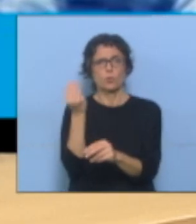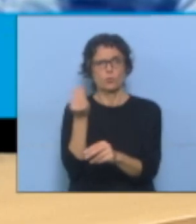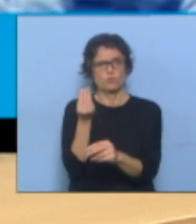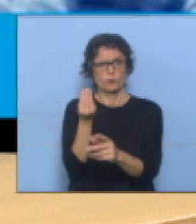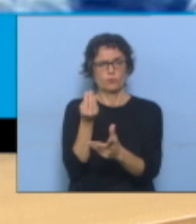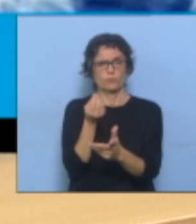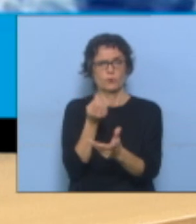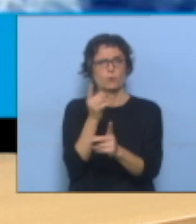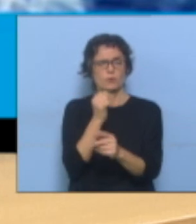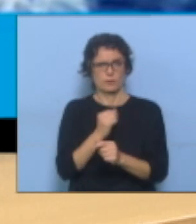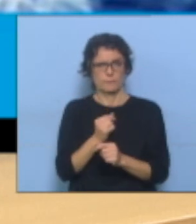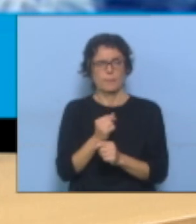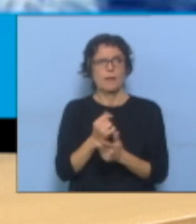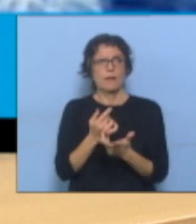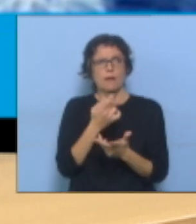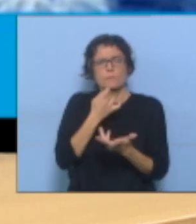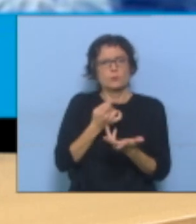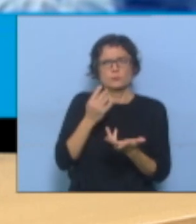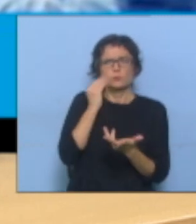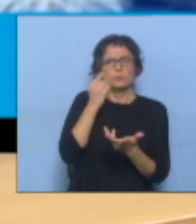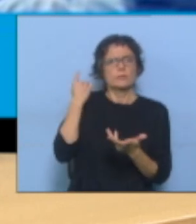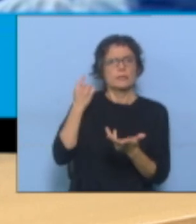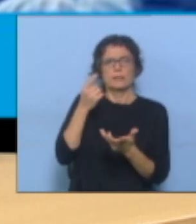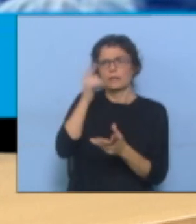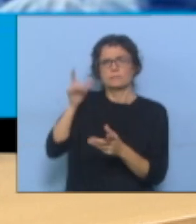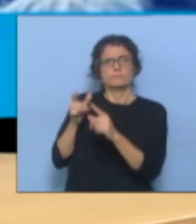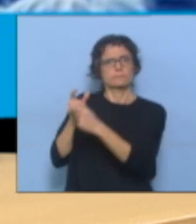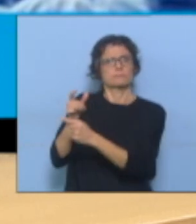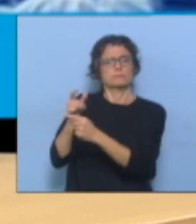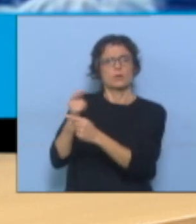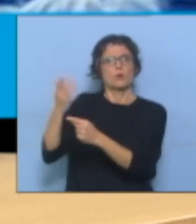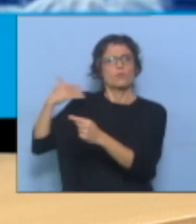santo, filho rico de um mercantilista, Bernatone,